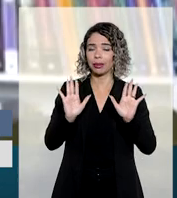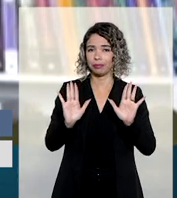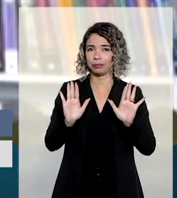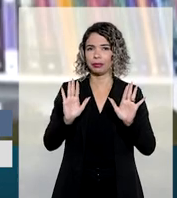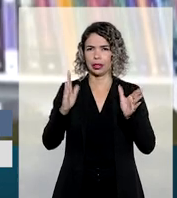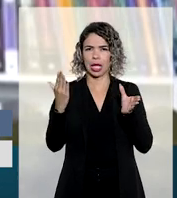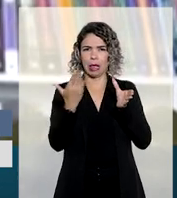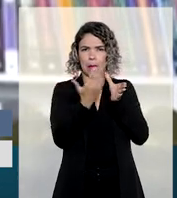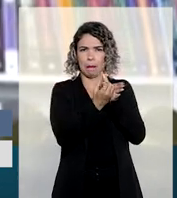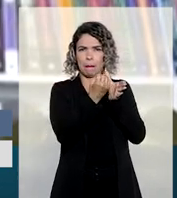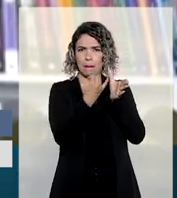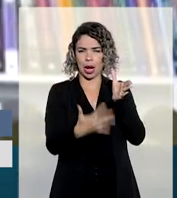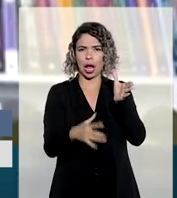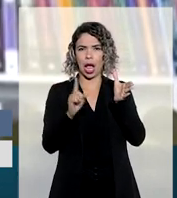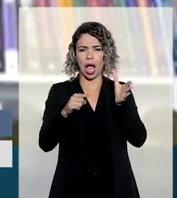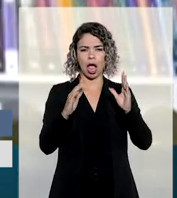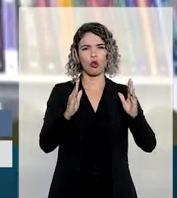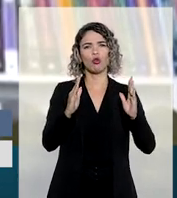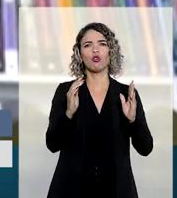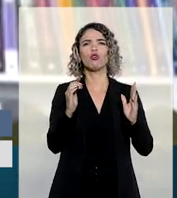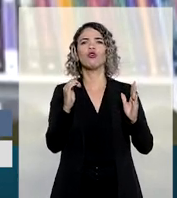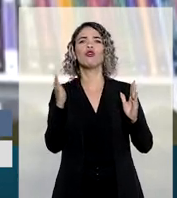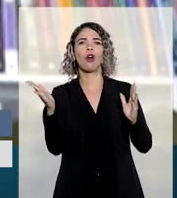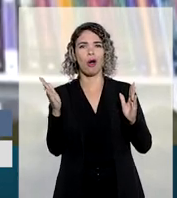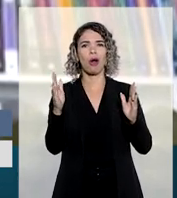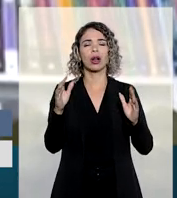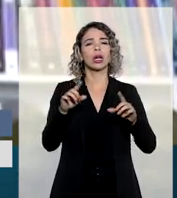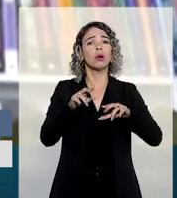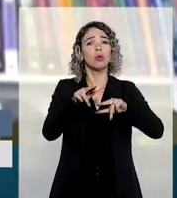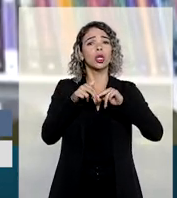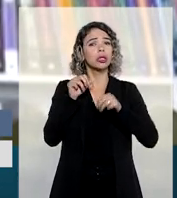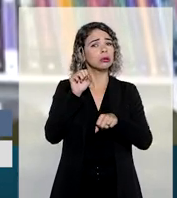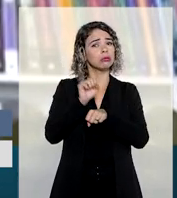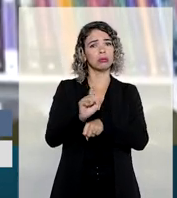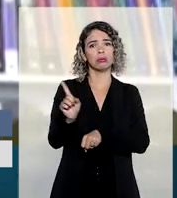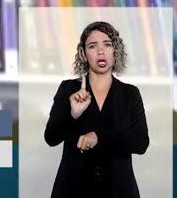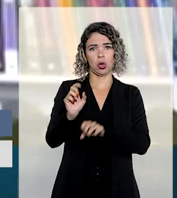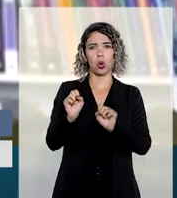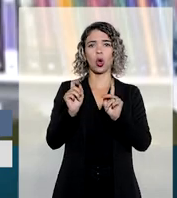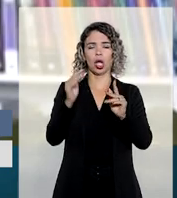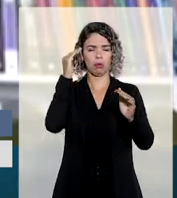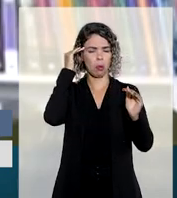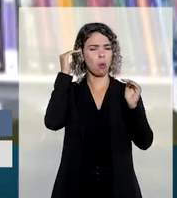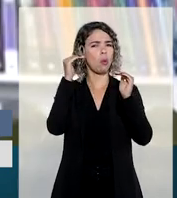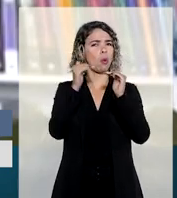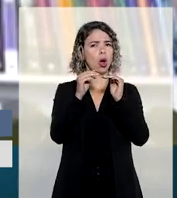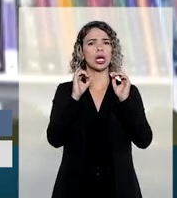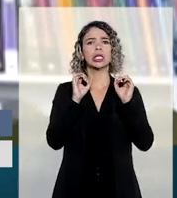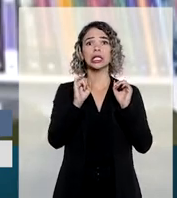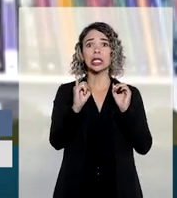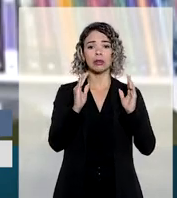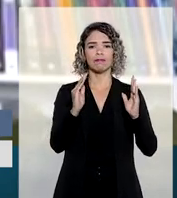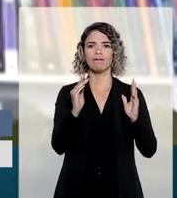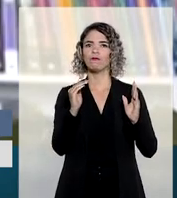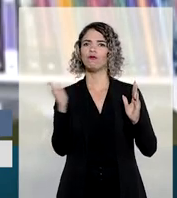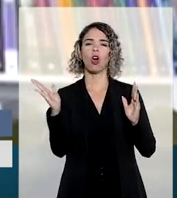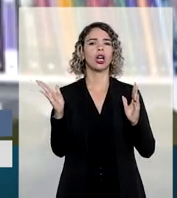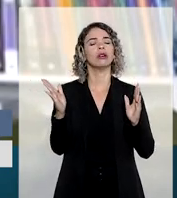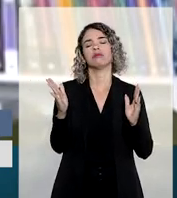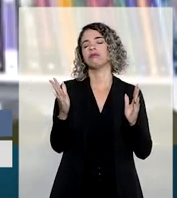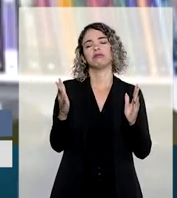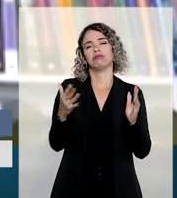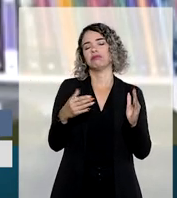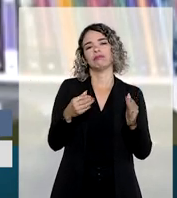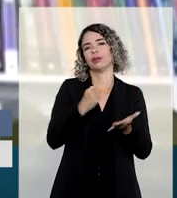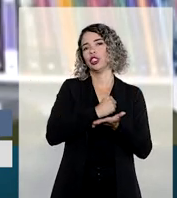Dizer que os embargos de declaração são intempestivos e por conta disso não interromper o prazo, ok, estou de acordo, né? Se eles são intempestivos, eles não têm mesmo que ter um